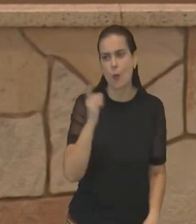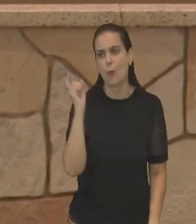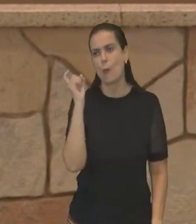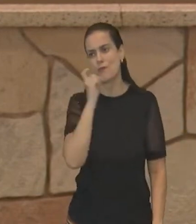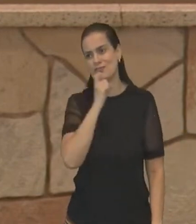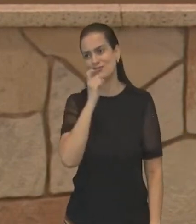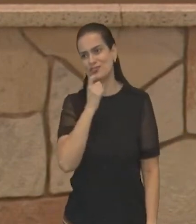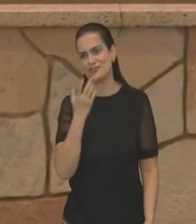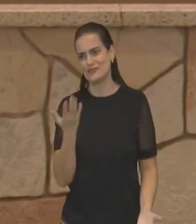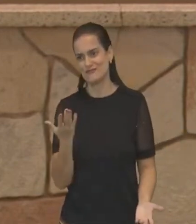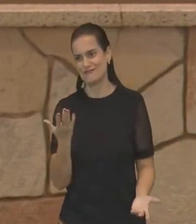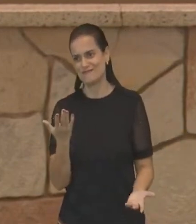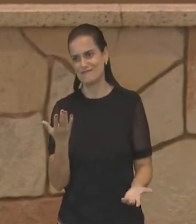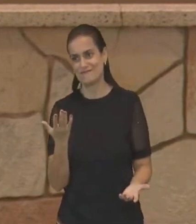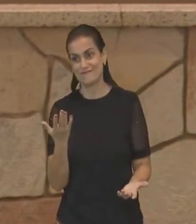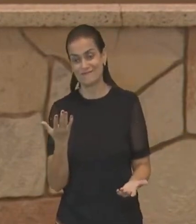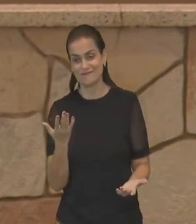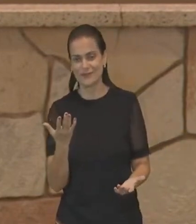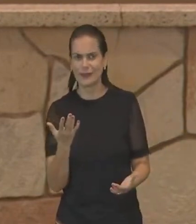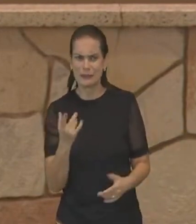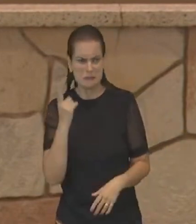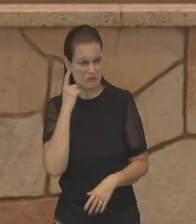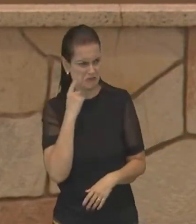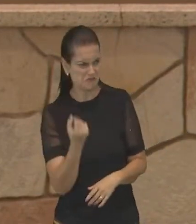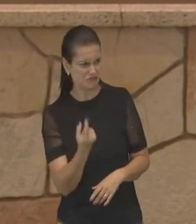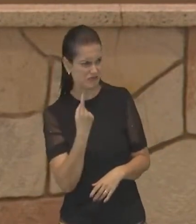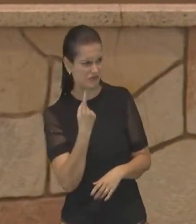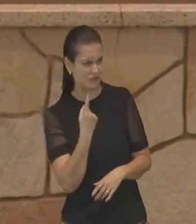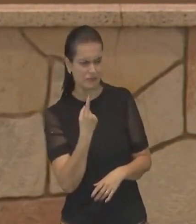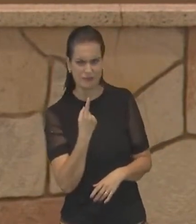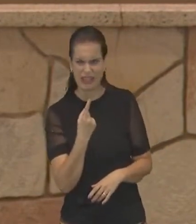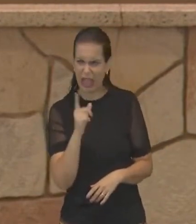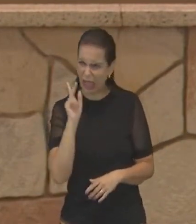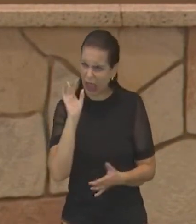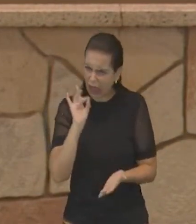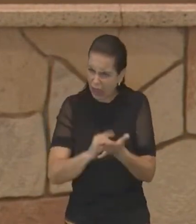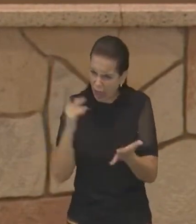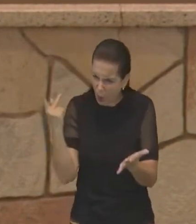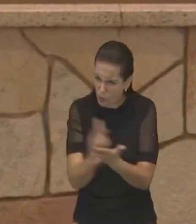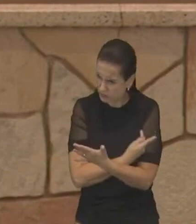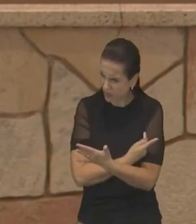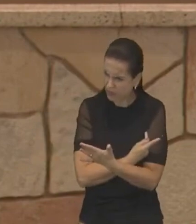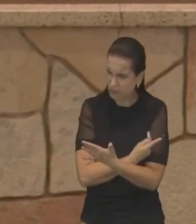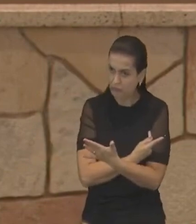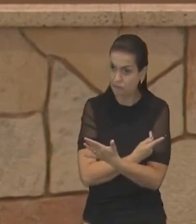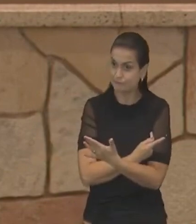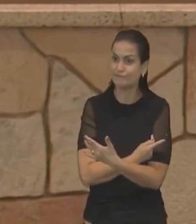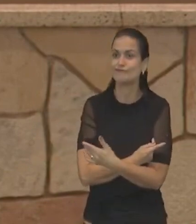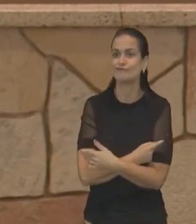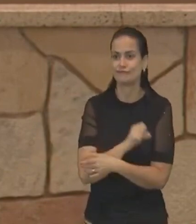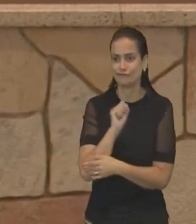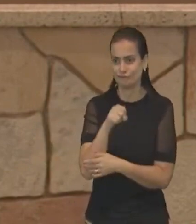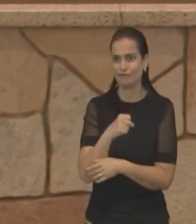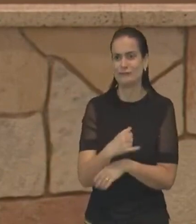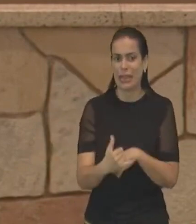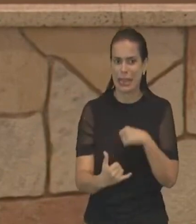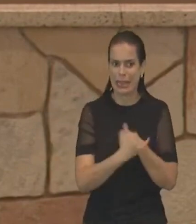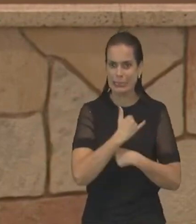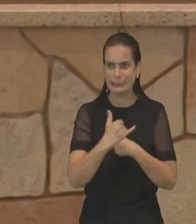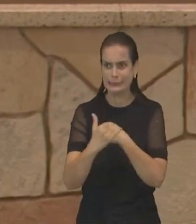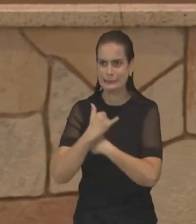pode pensar que isso não acontece, mas quem é do mundo corporativo sabe muito bem quantas vezes a mentira